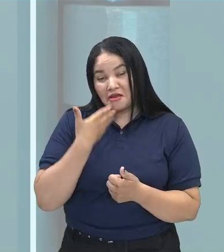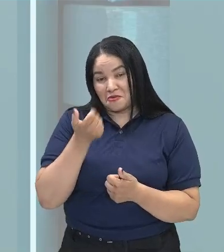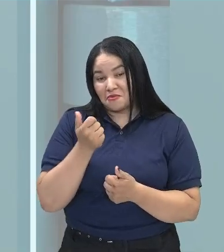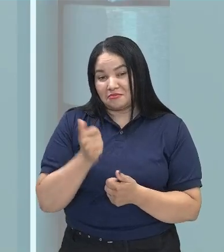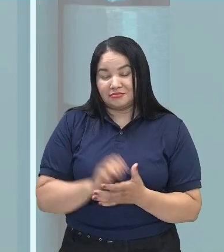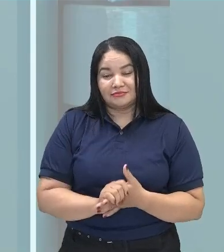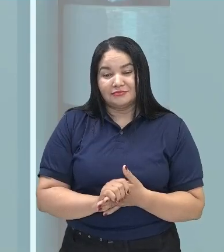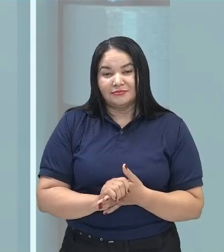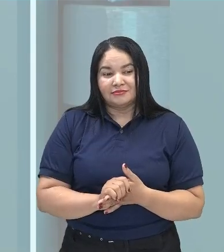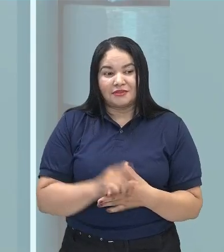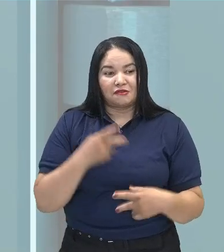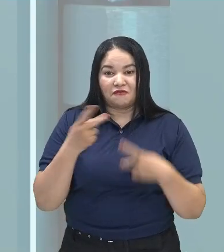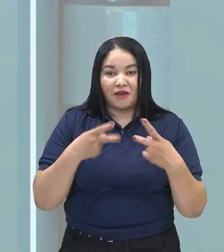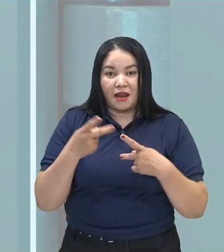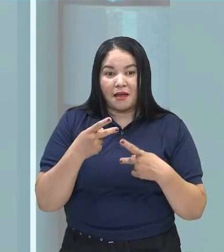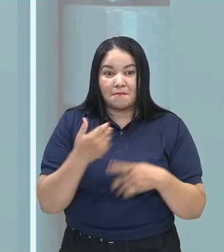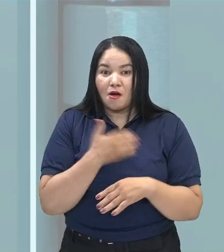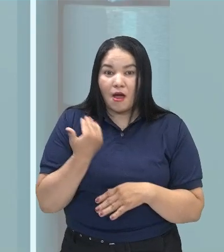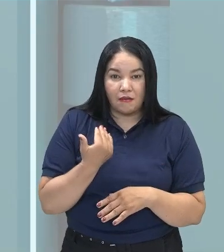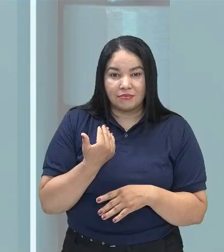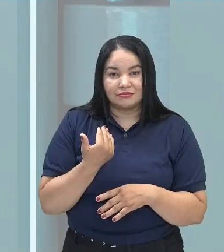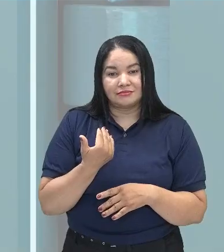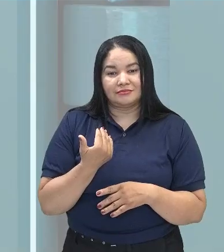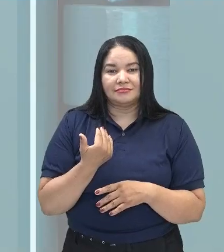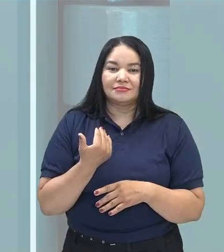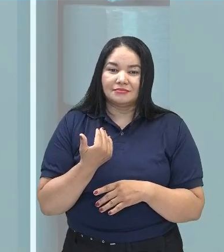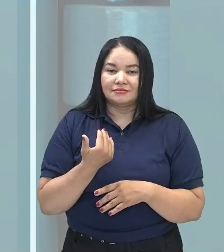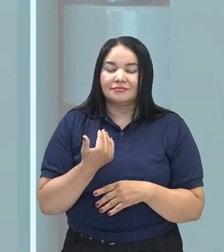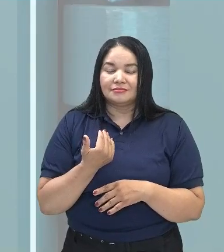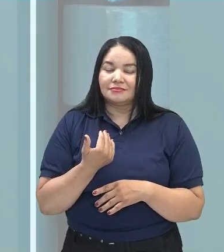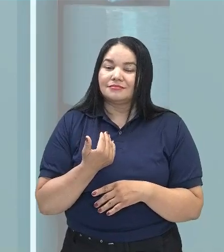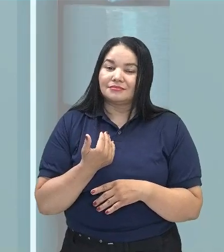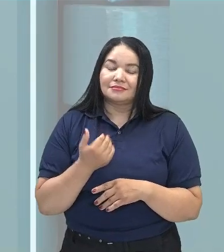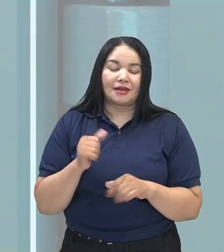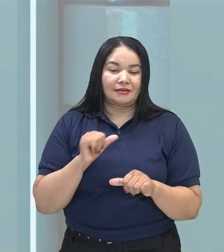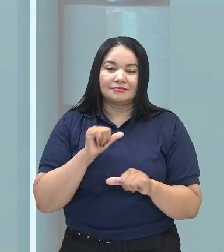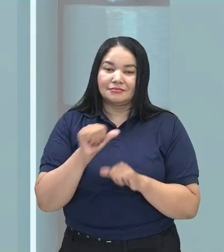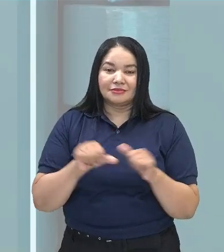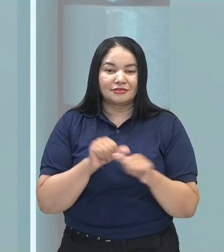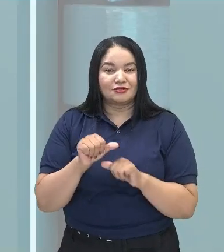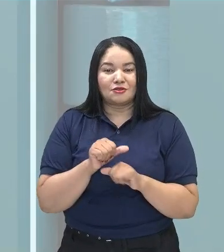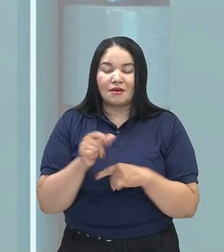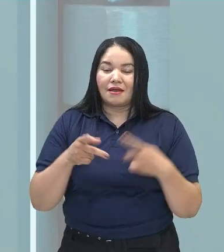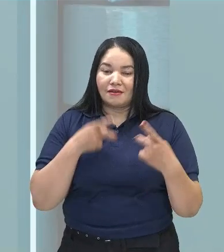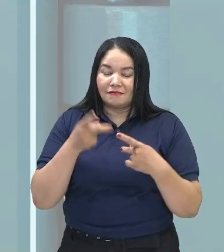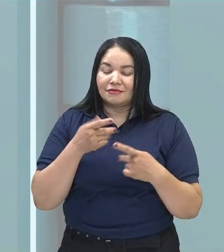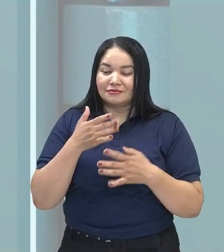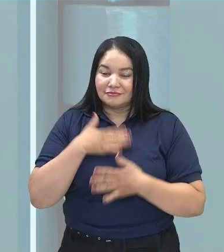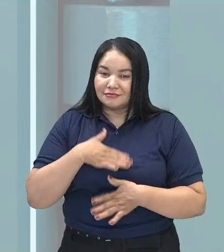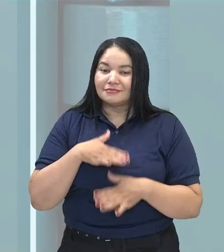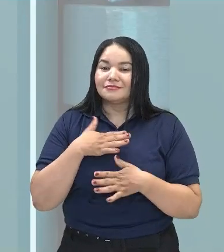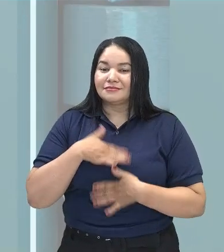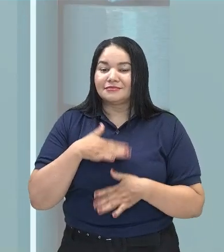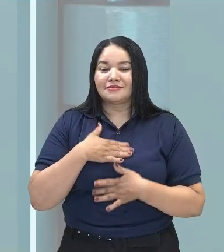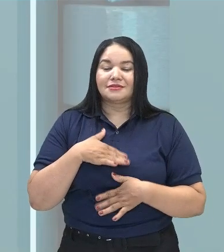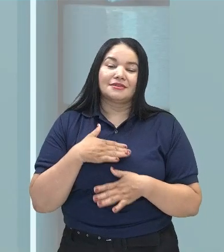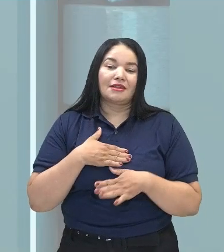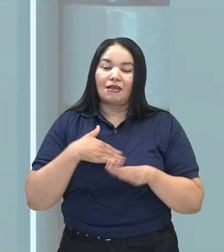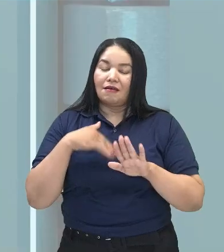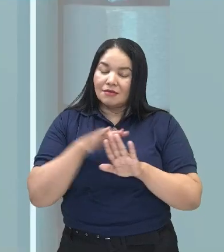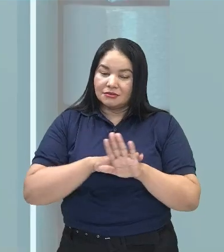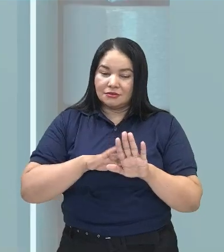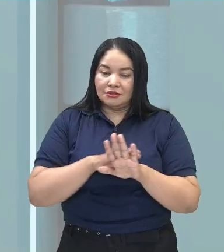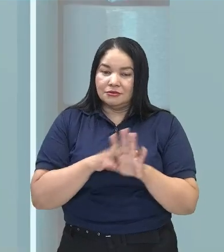olha, fulana morreu, né? Então é mais agressivo você chegar e falar isso diretamente para